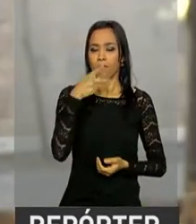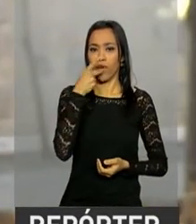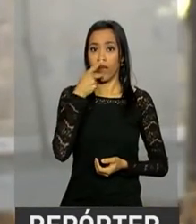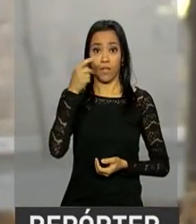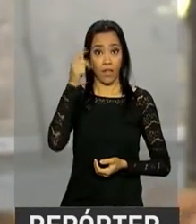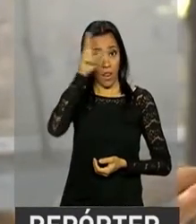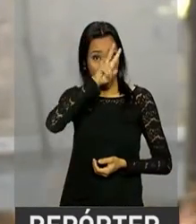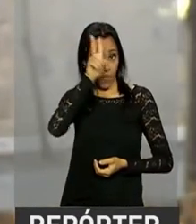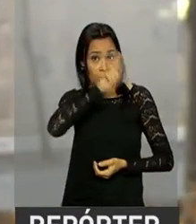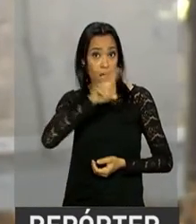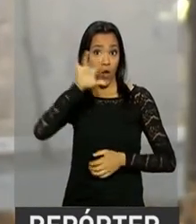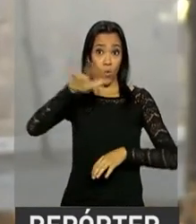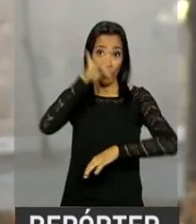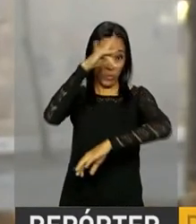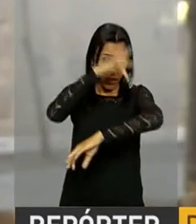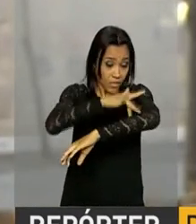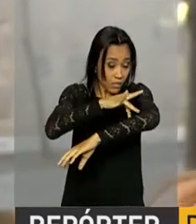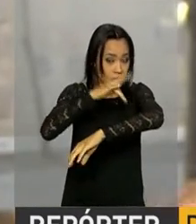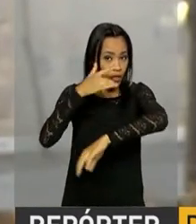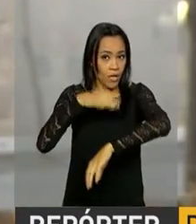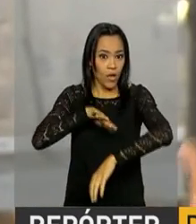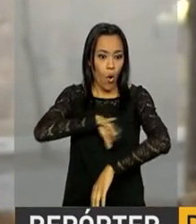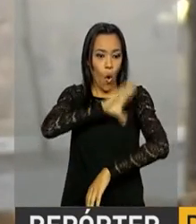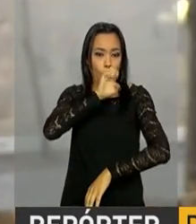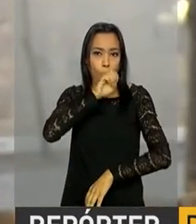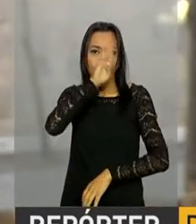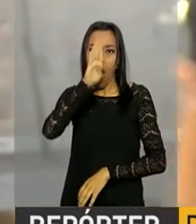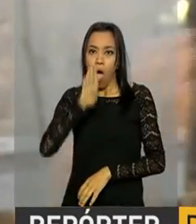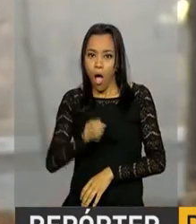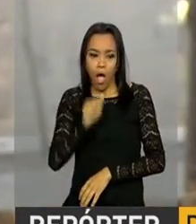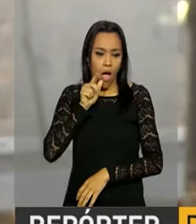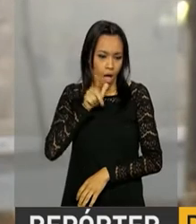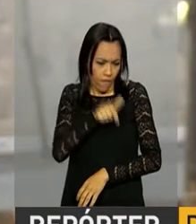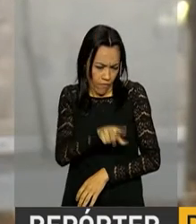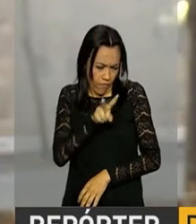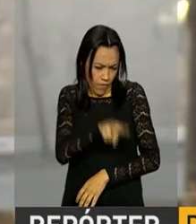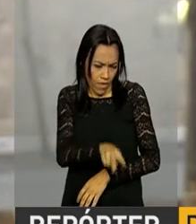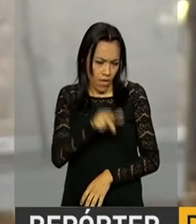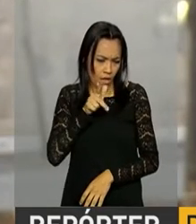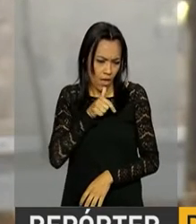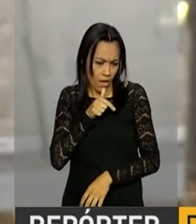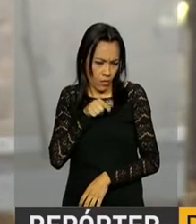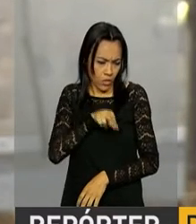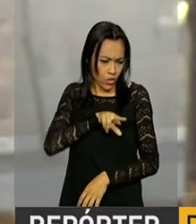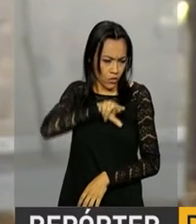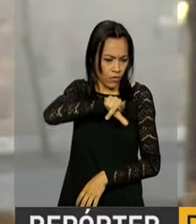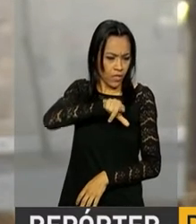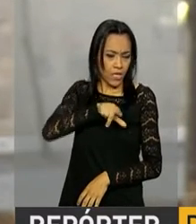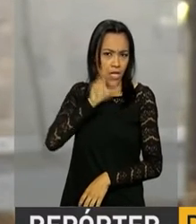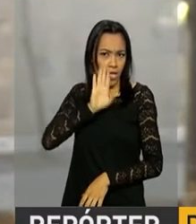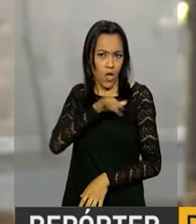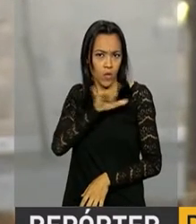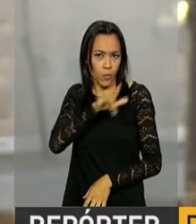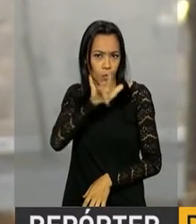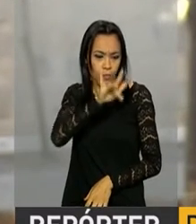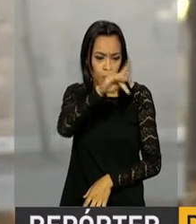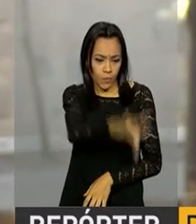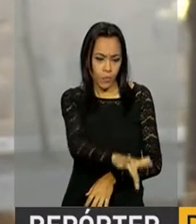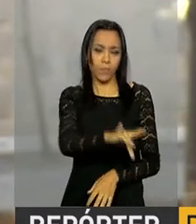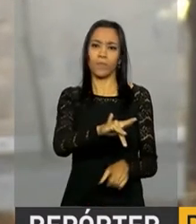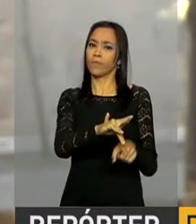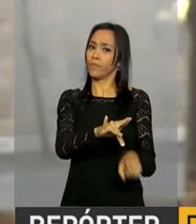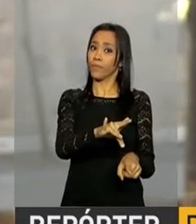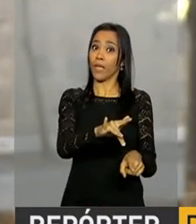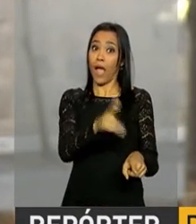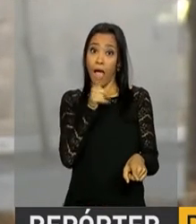que o Aedes, ele é um mosquito oportunista. Ele vai olhar aquele espaço diferente de você. Para ele, qualquer ponto